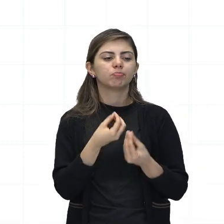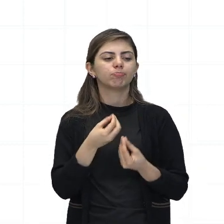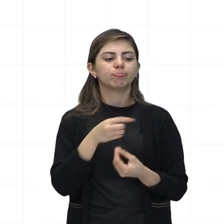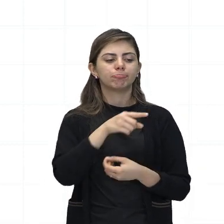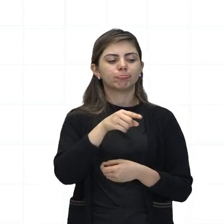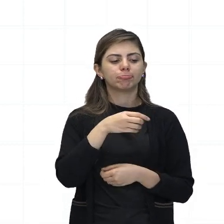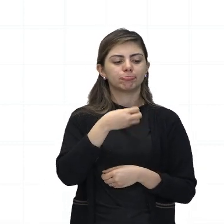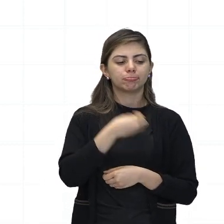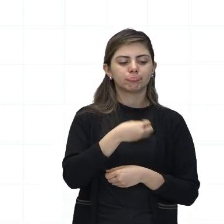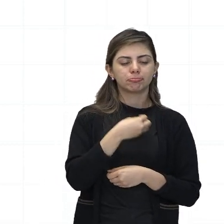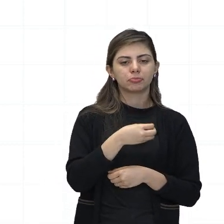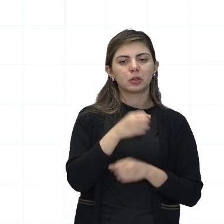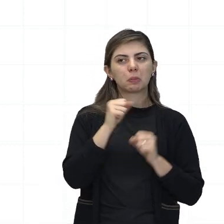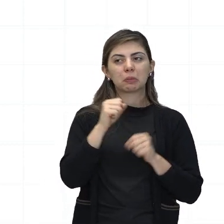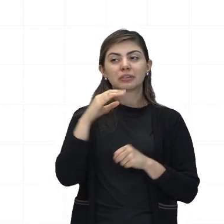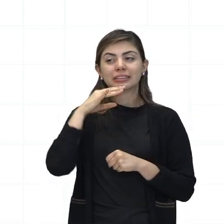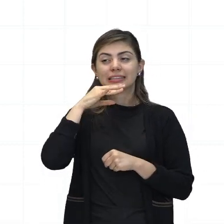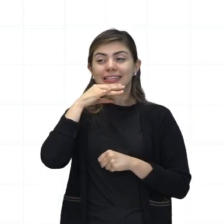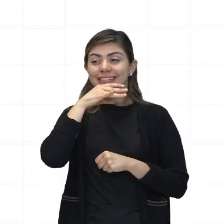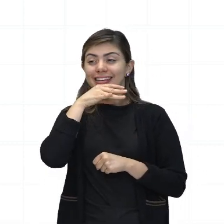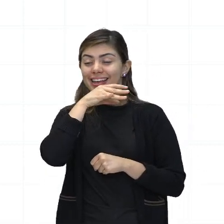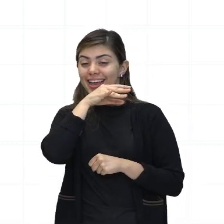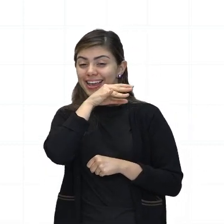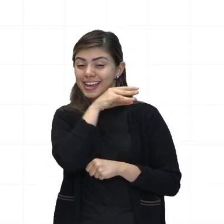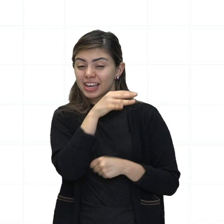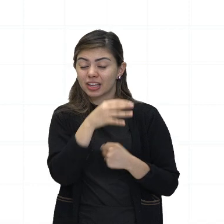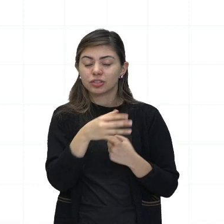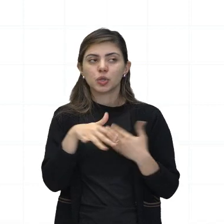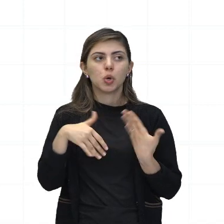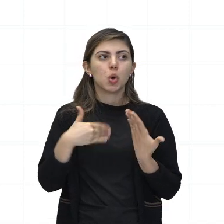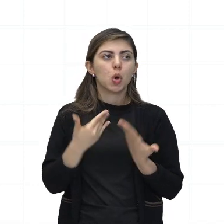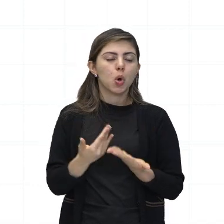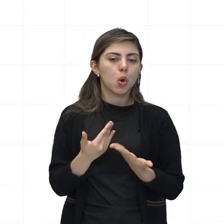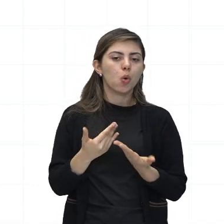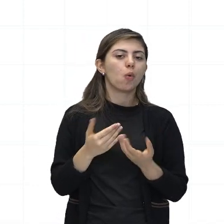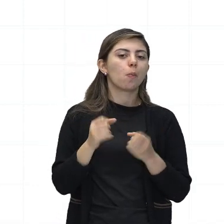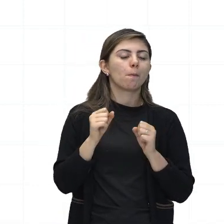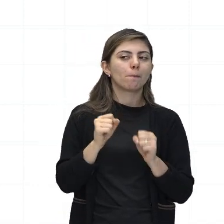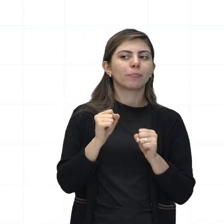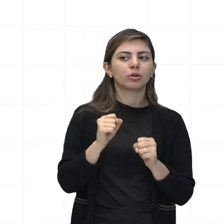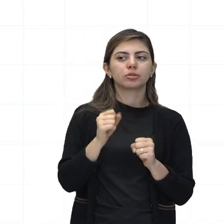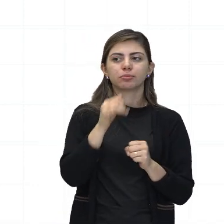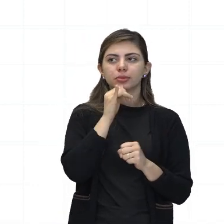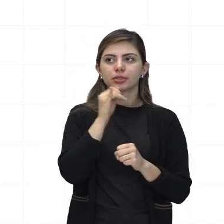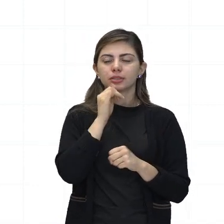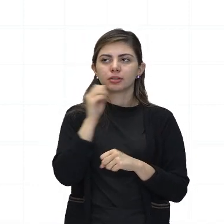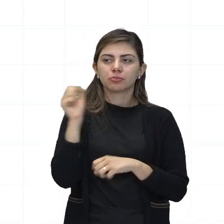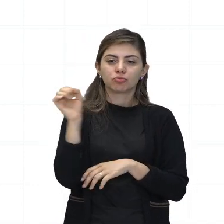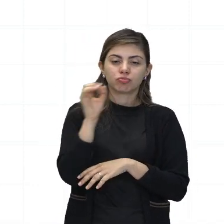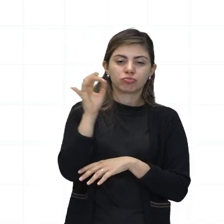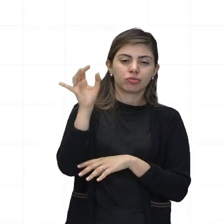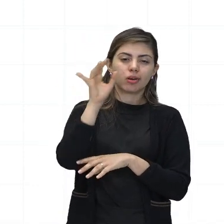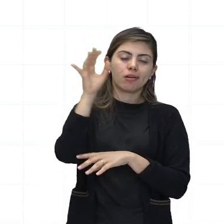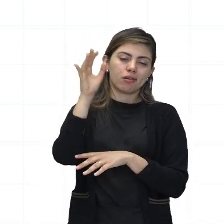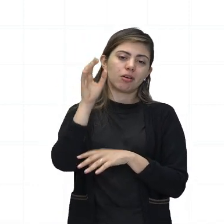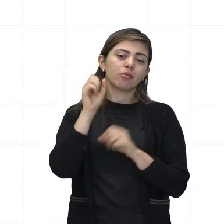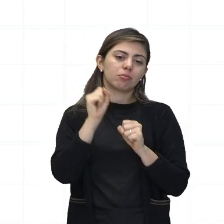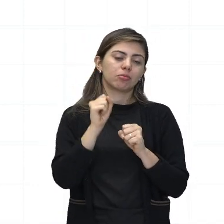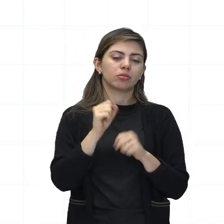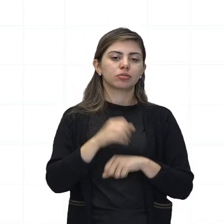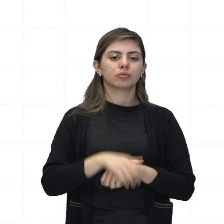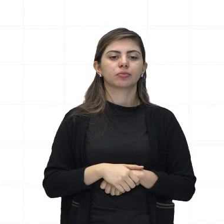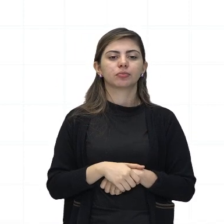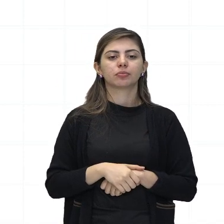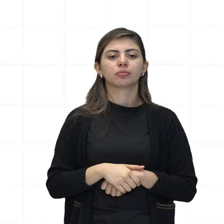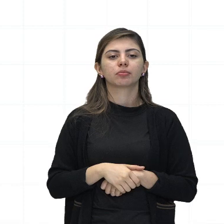né? Sejam aqueles em altas temperaturas ou em presença de gases como metano e enxofre. Tá? Vamos